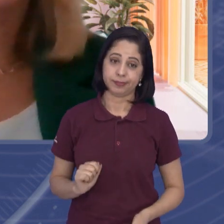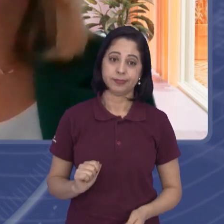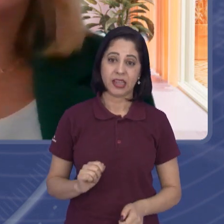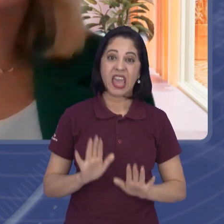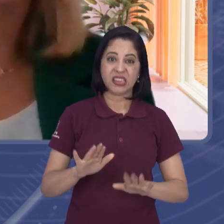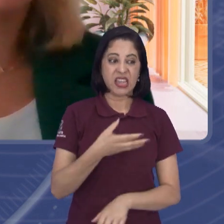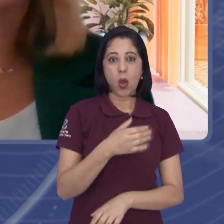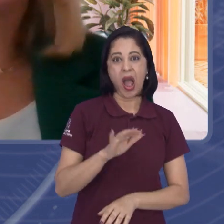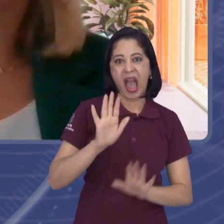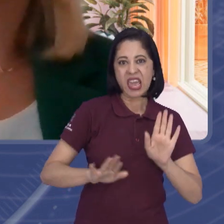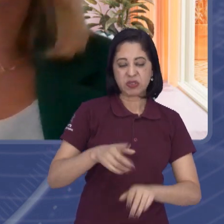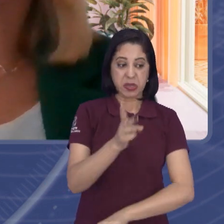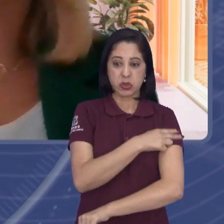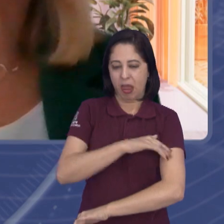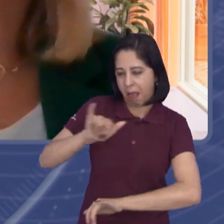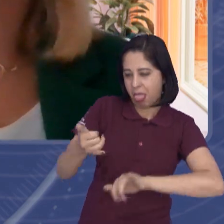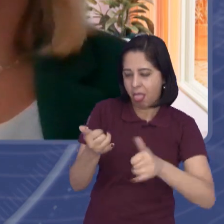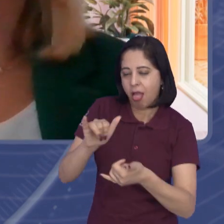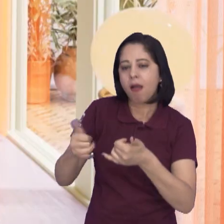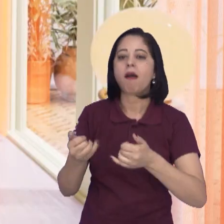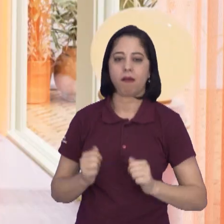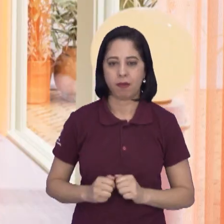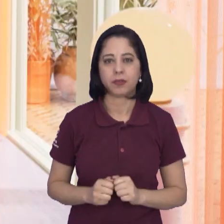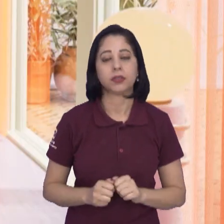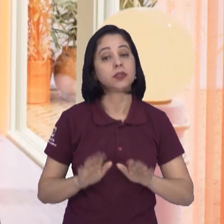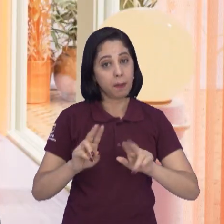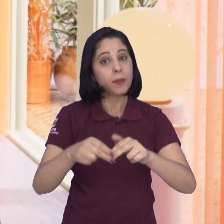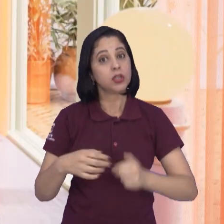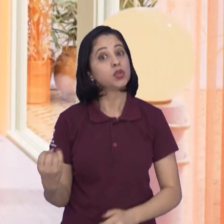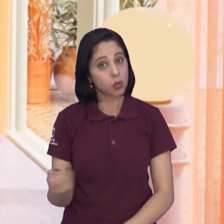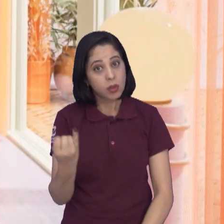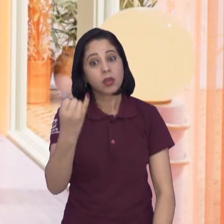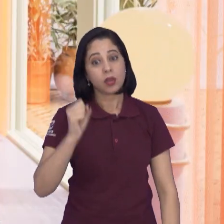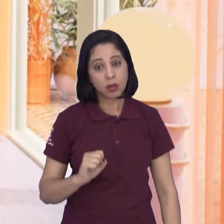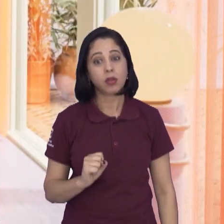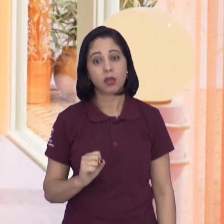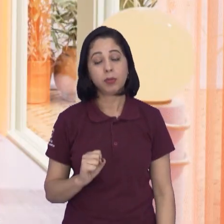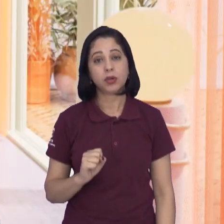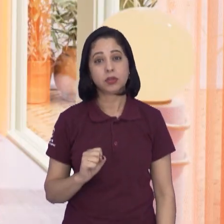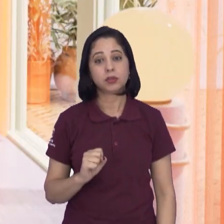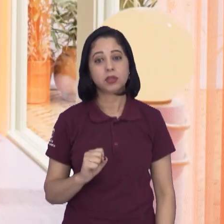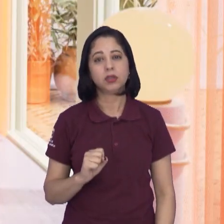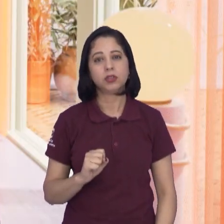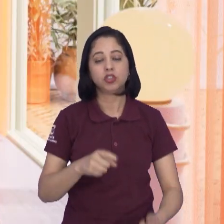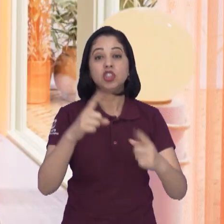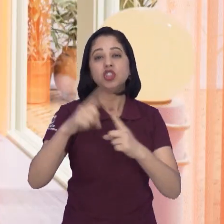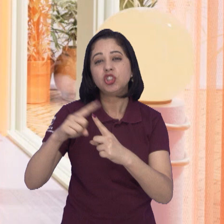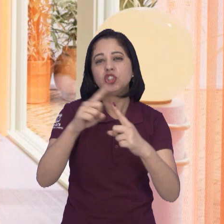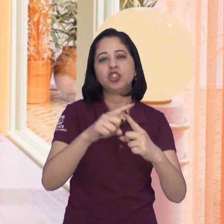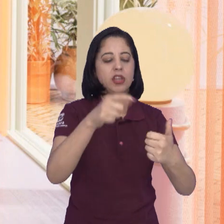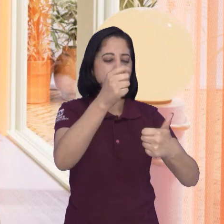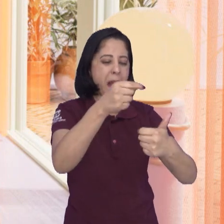Adriana? Com certeza. Por isso que é muito importante, né, que as pessoas saibam o que é esse assédio moral, esse